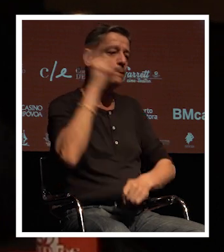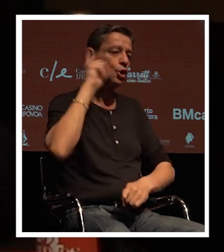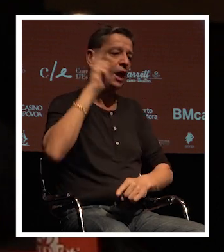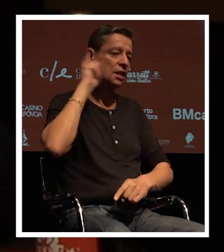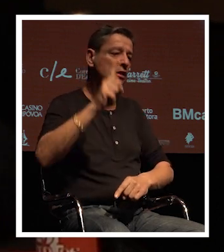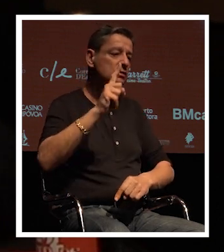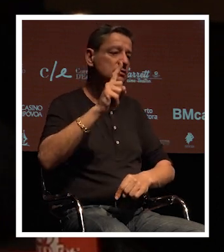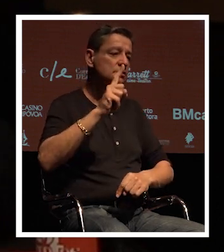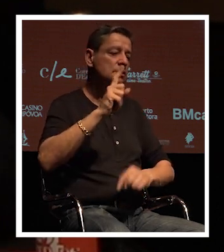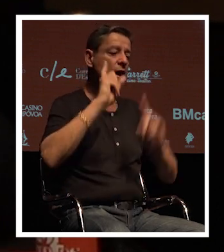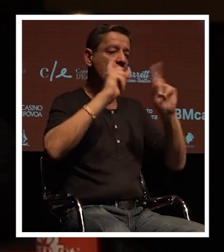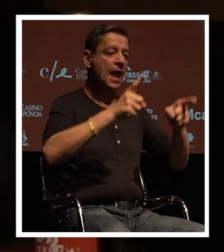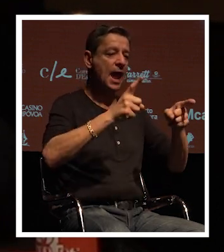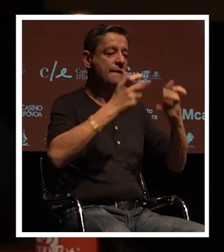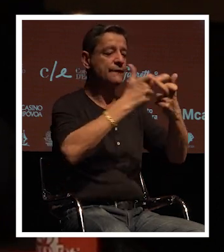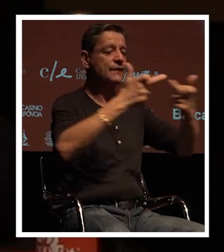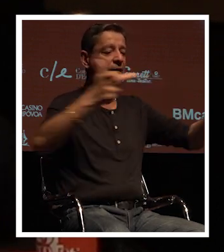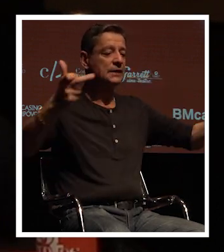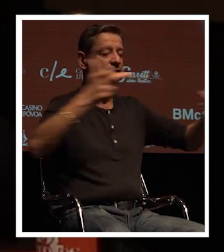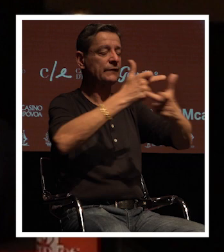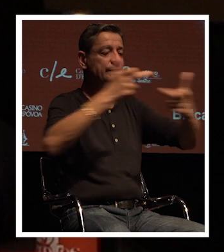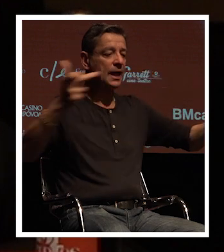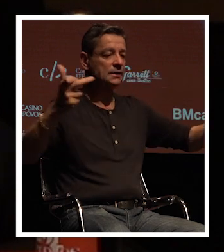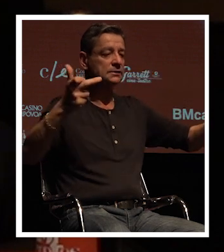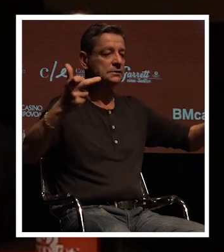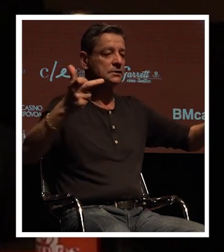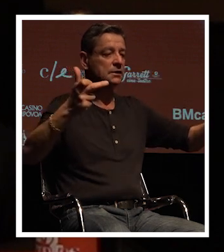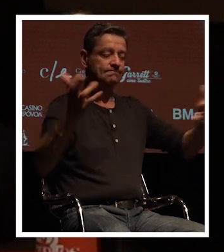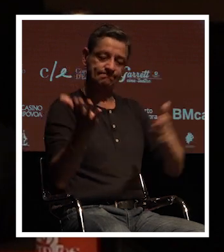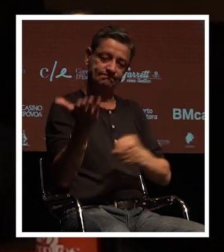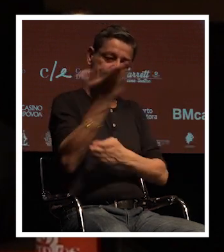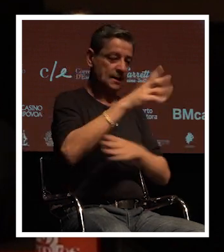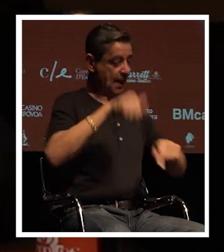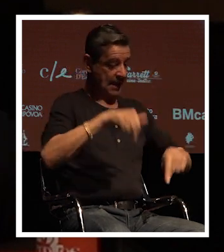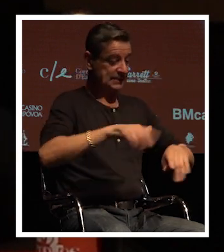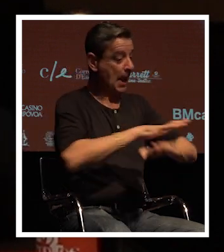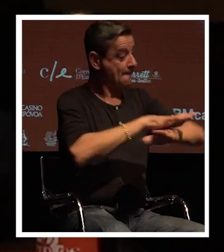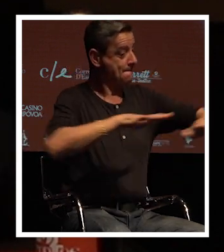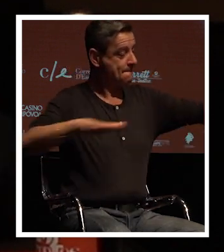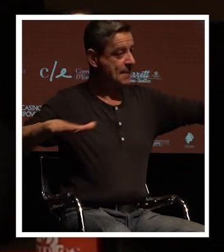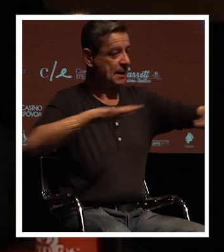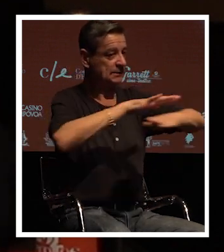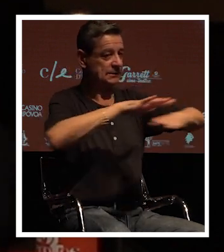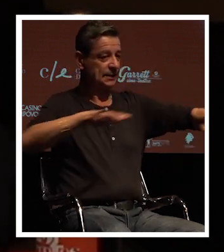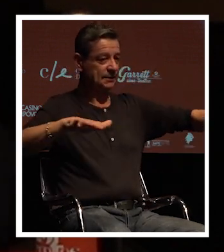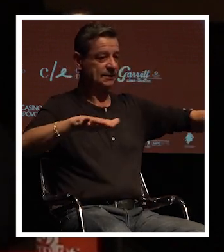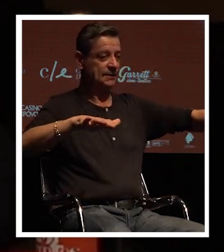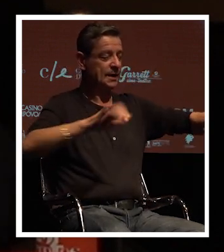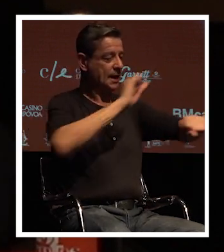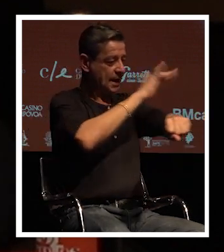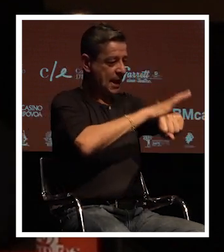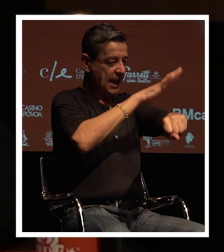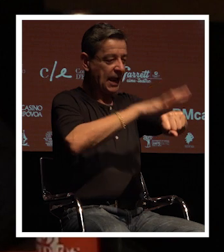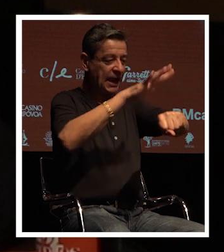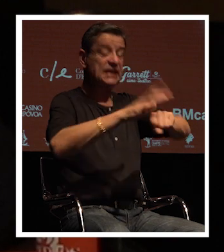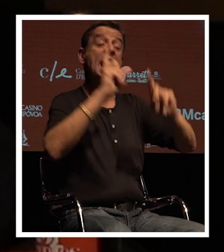importantes sobre esta frase que que nos trouxe esta mesa não H Machado corte a raiz ao